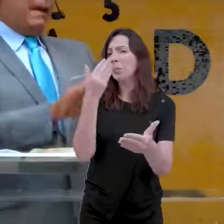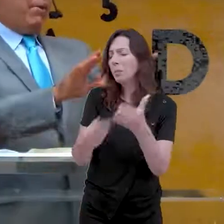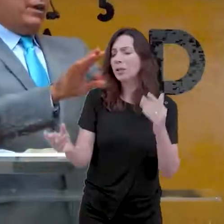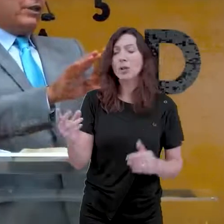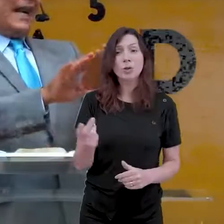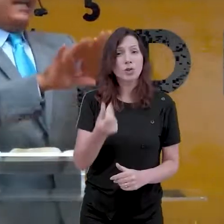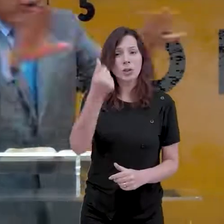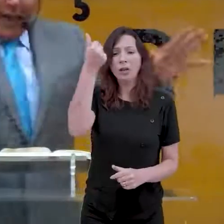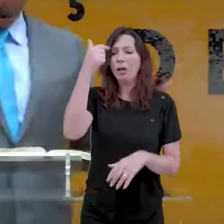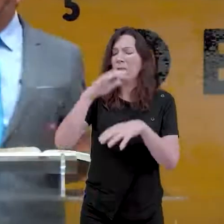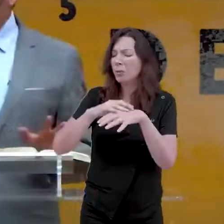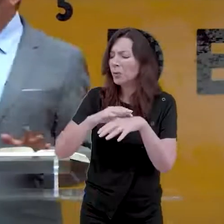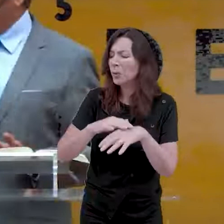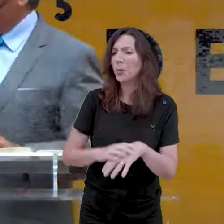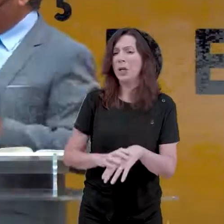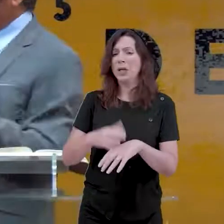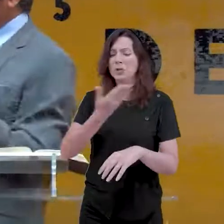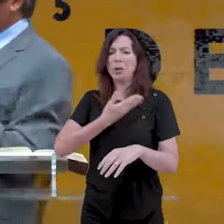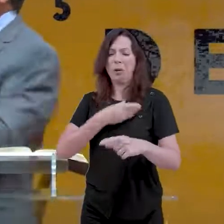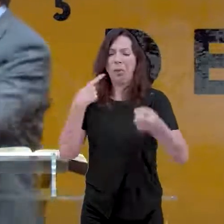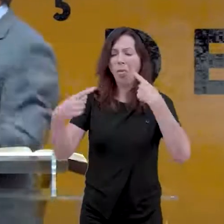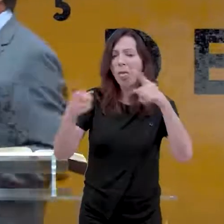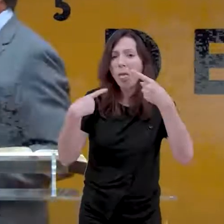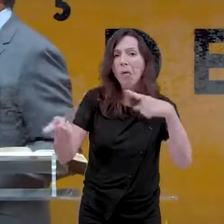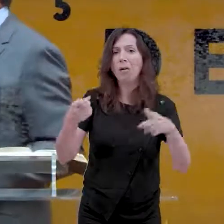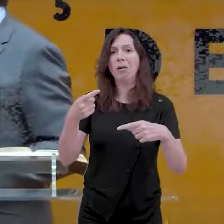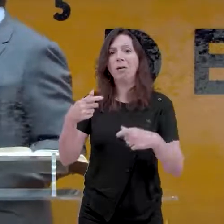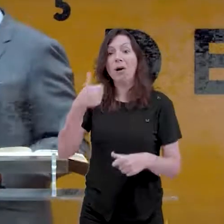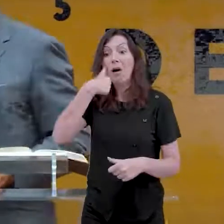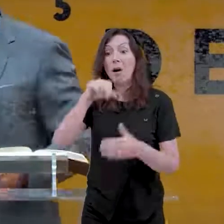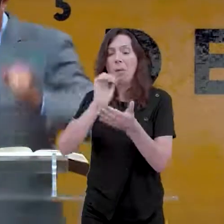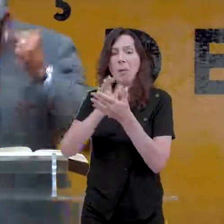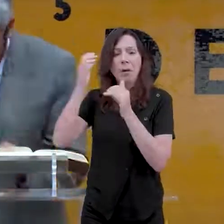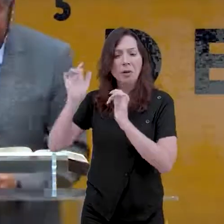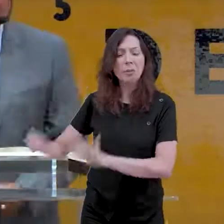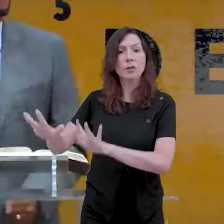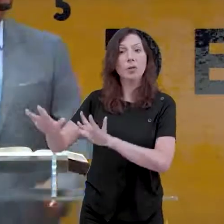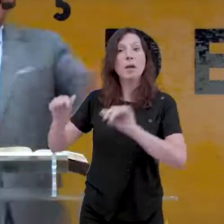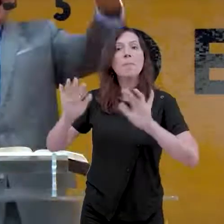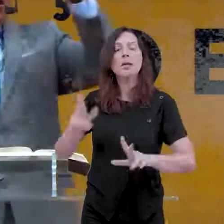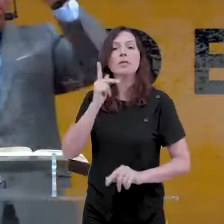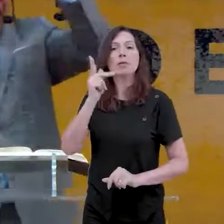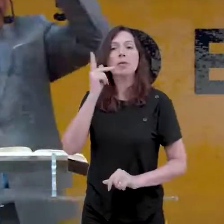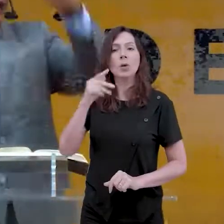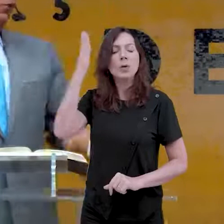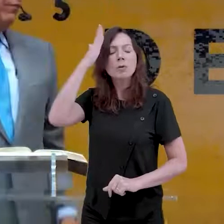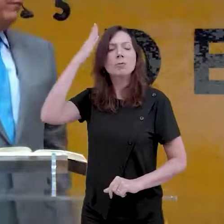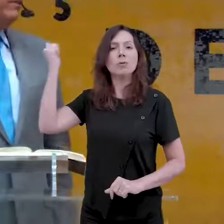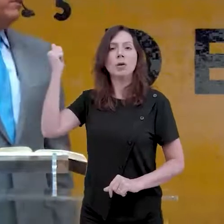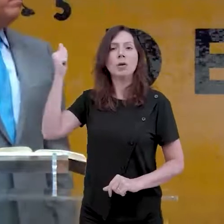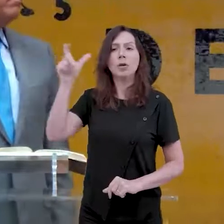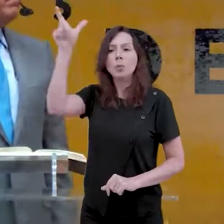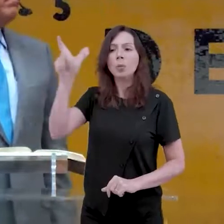enfermidade, depois de estar criticado pelos amigos, depois de estar abandonado pela esposa. Ele diz, uma coisa eu sei, é que o meu